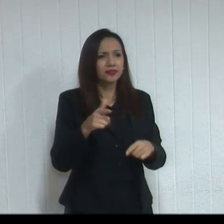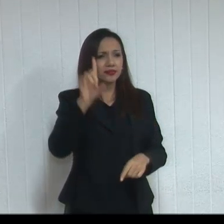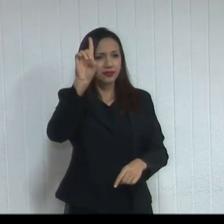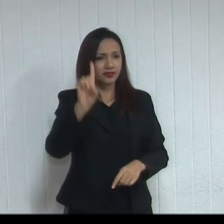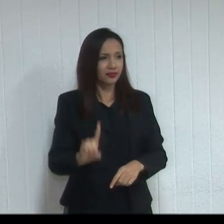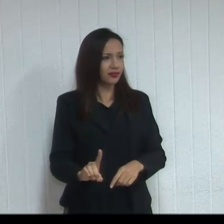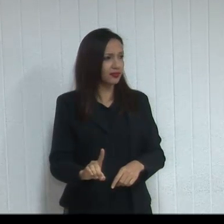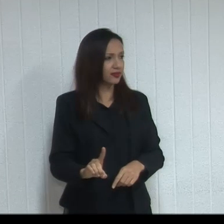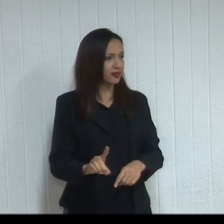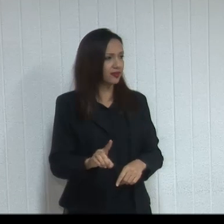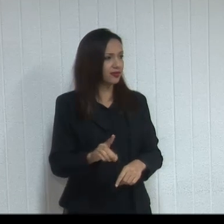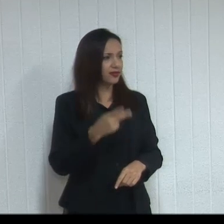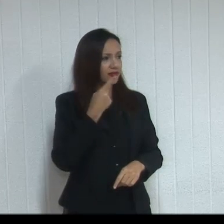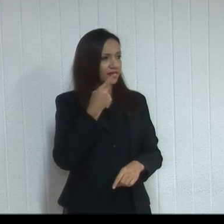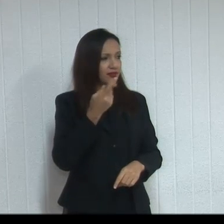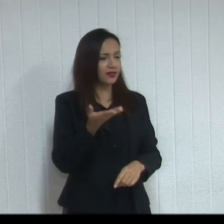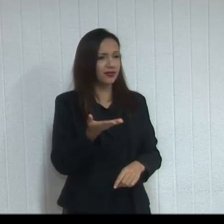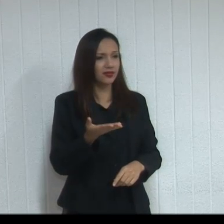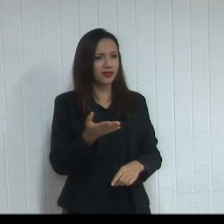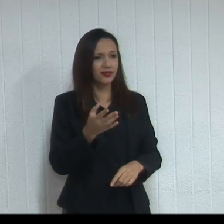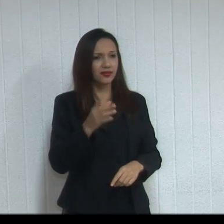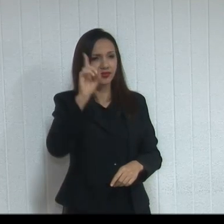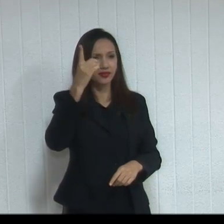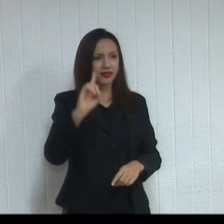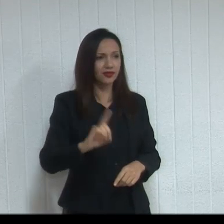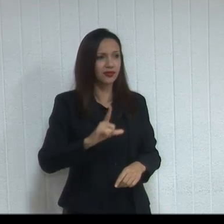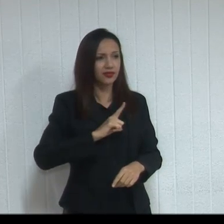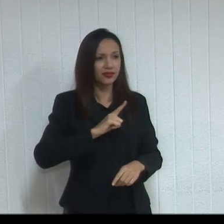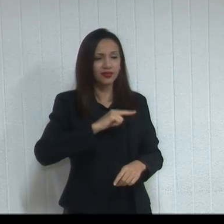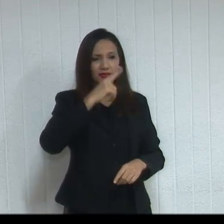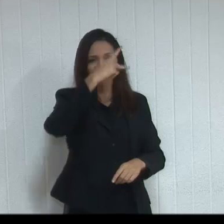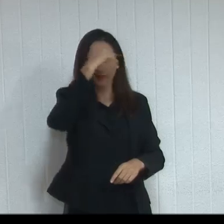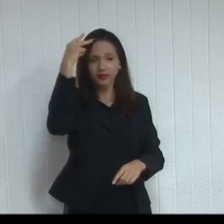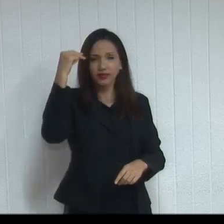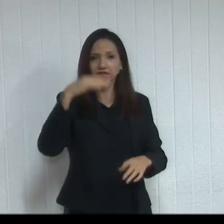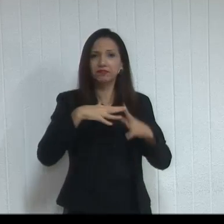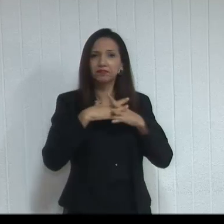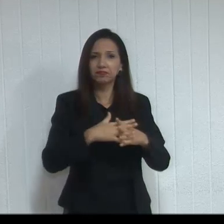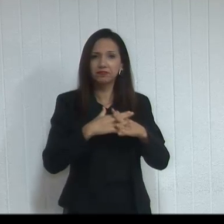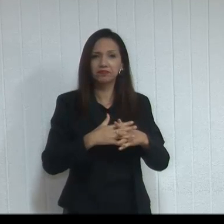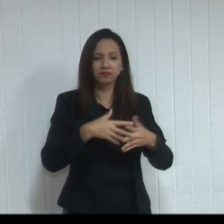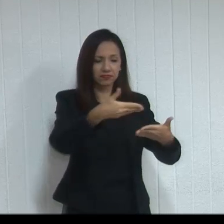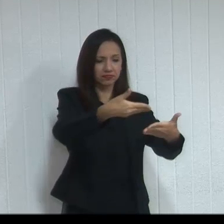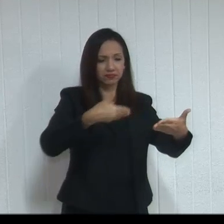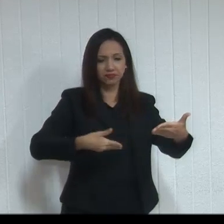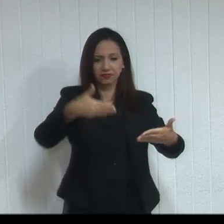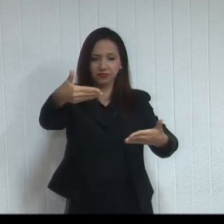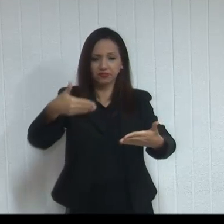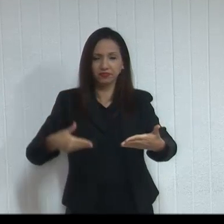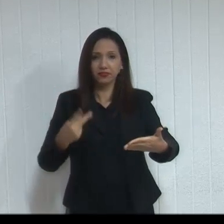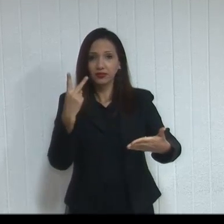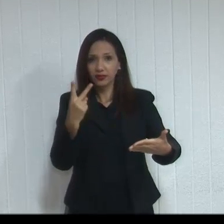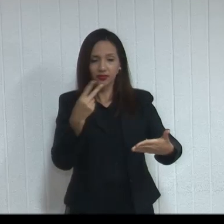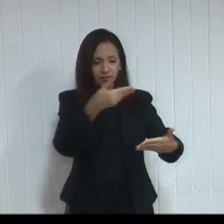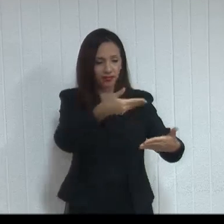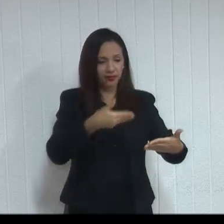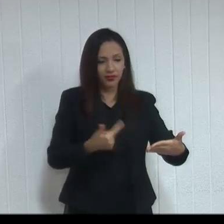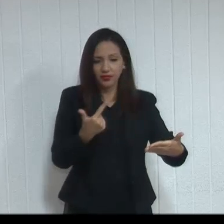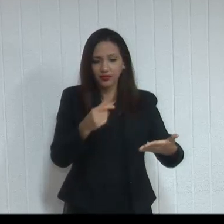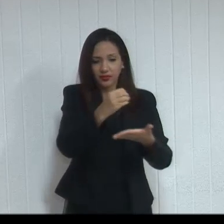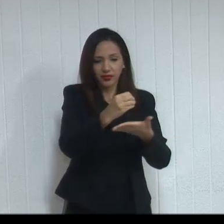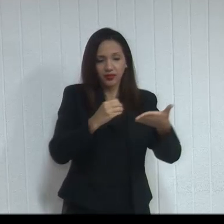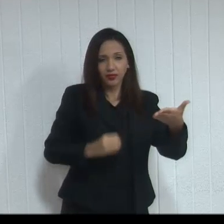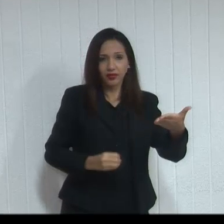direito de dizer que a prefeitura está confusa. Se ela manda 2 documentos, no primeiro documento não tem impacto